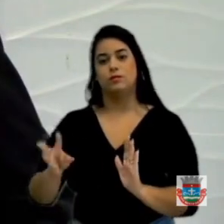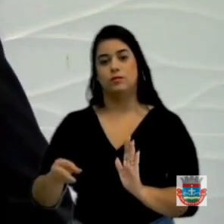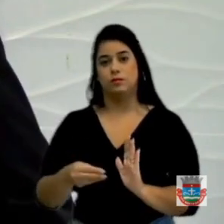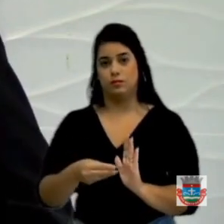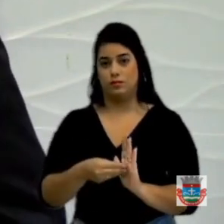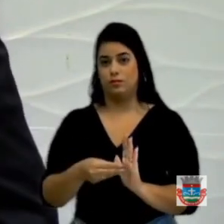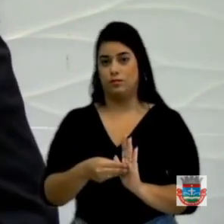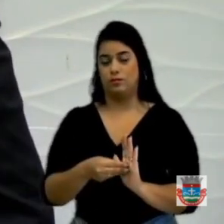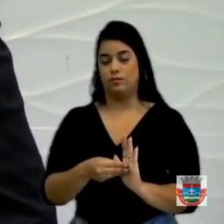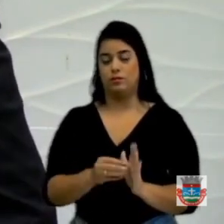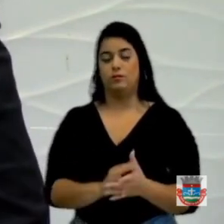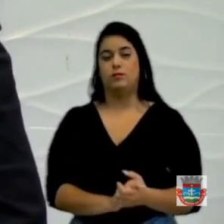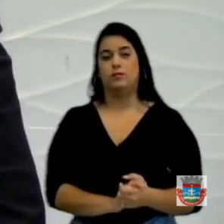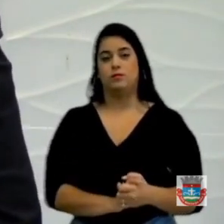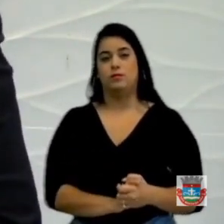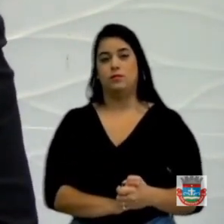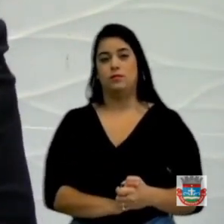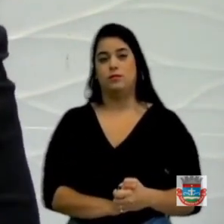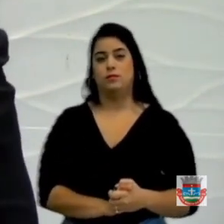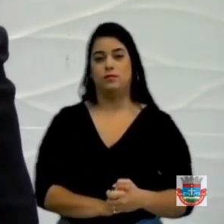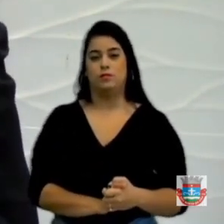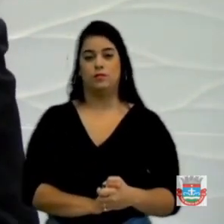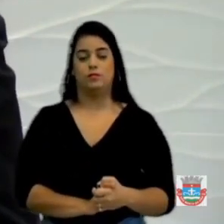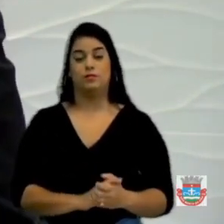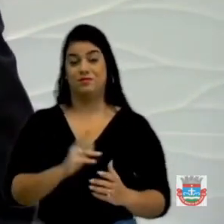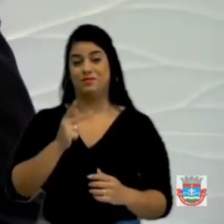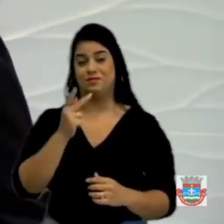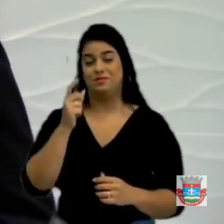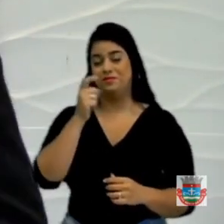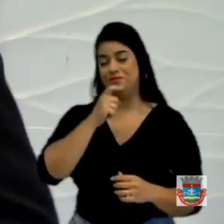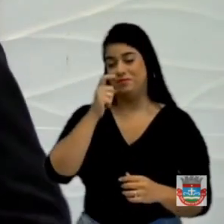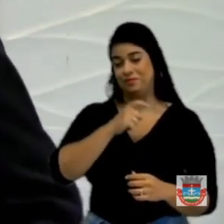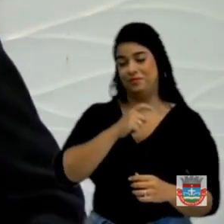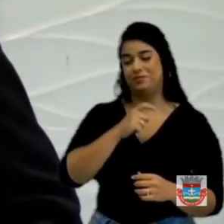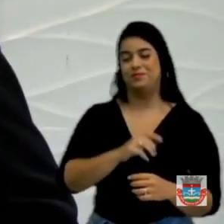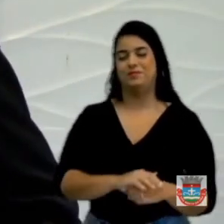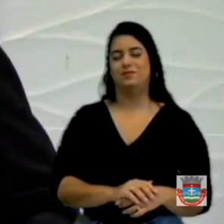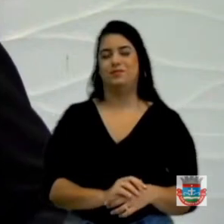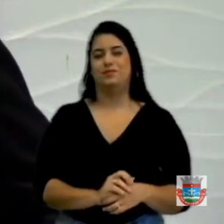e fui desmentido aqui dizendo que não era verdade,